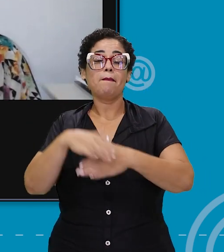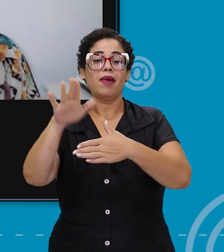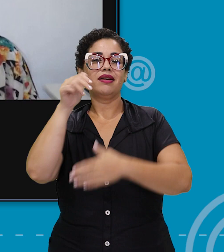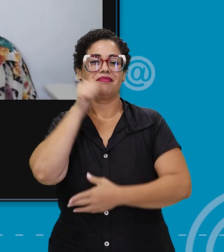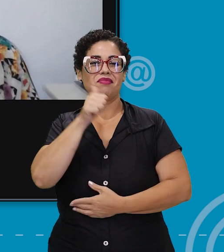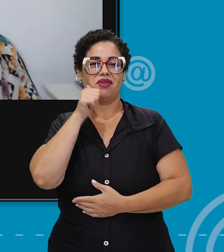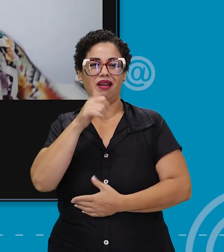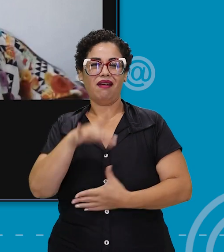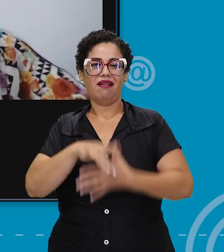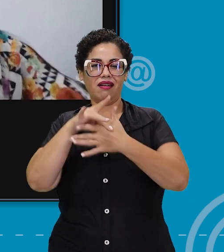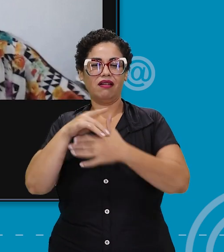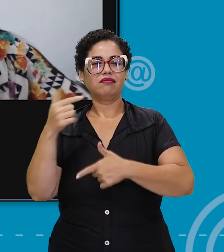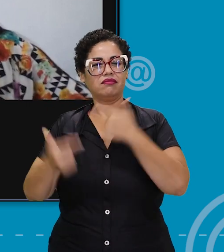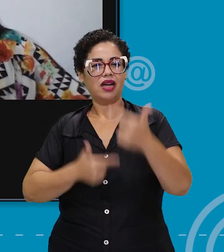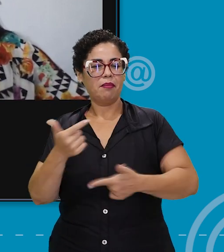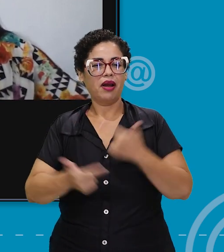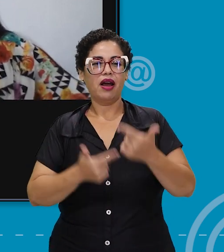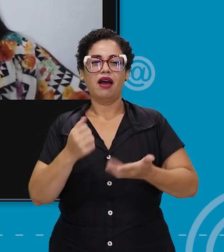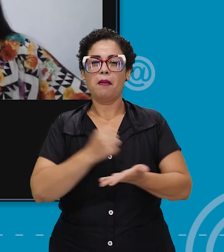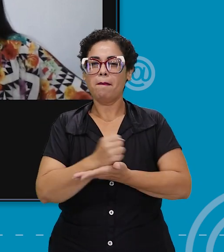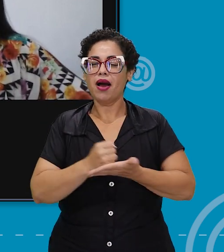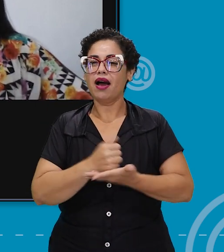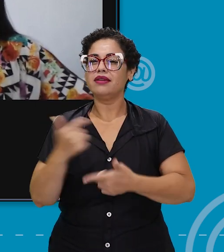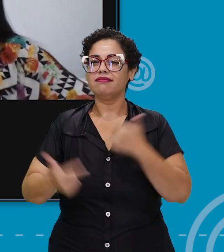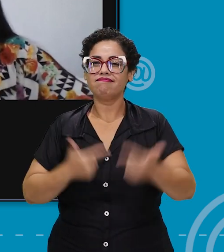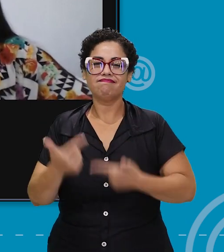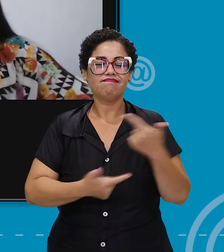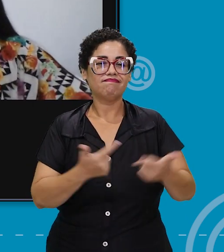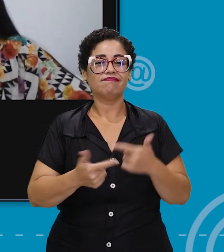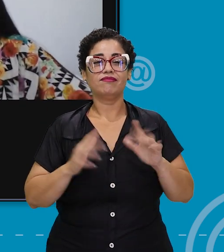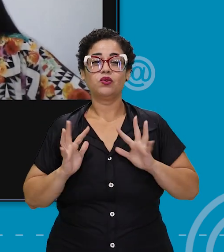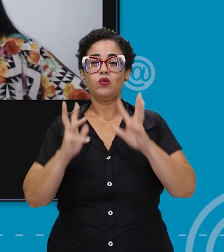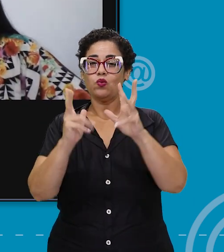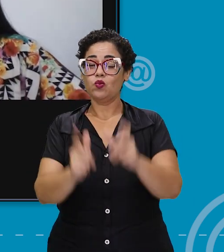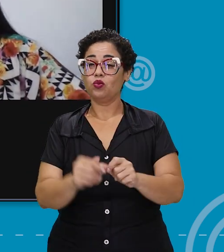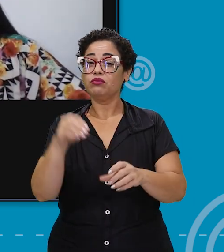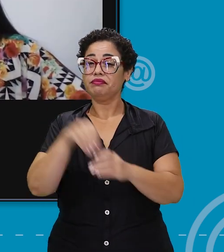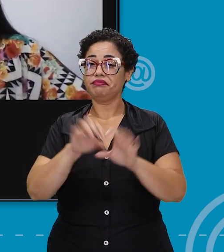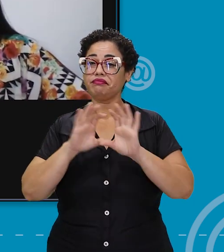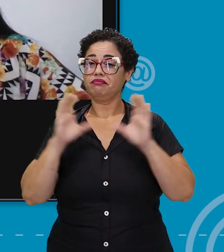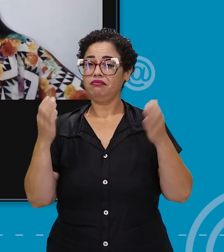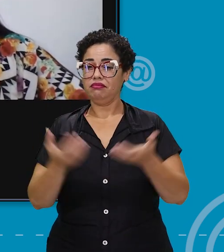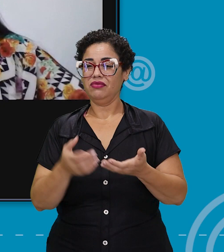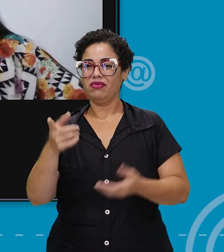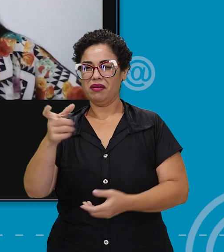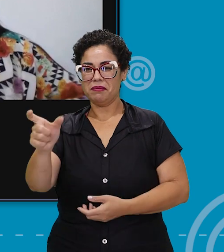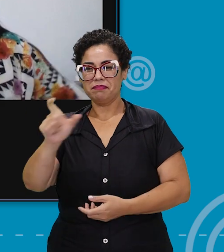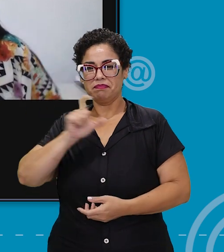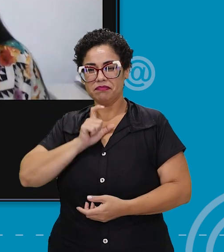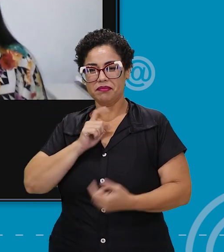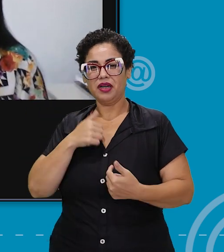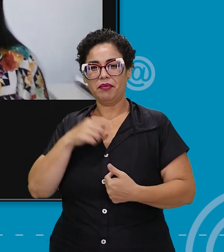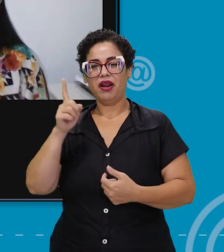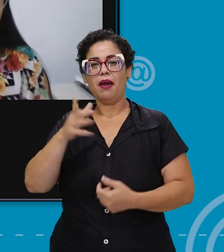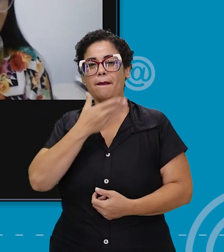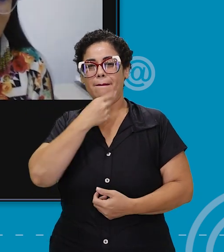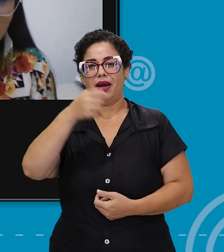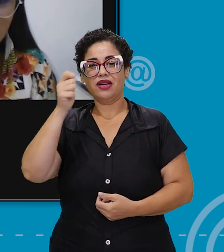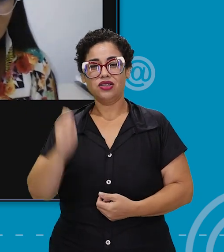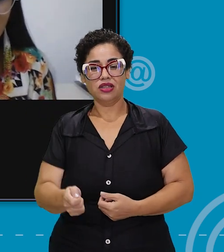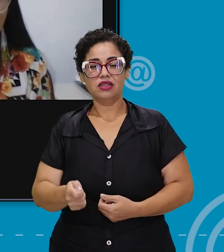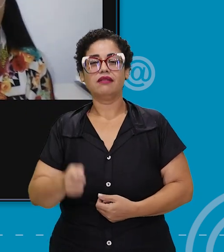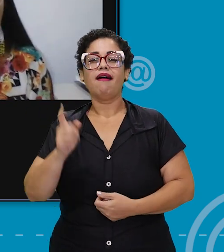as mulheres que estão ali na base de tudo, movimentando tudo. Então, dizer isso, além de